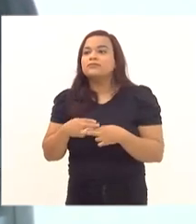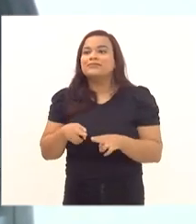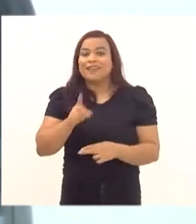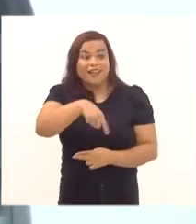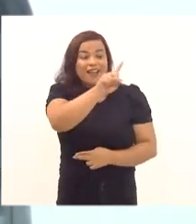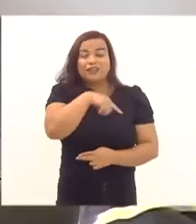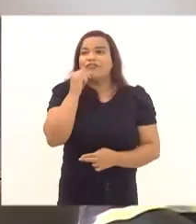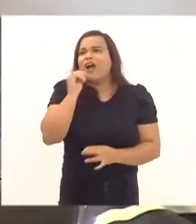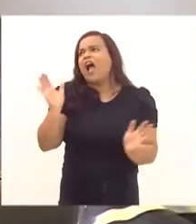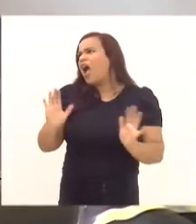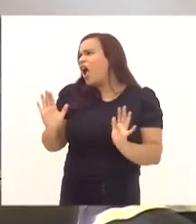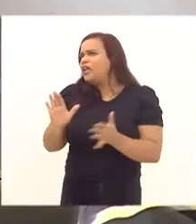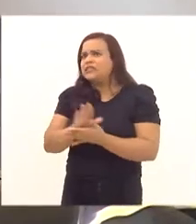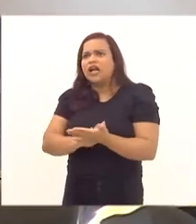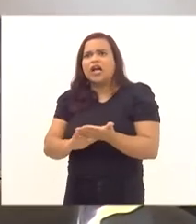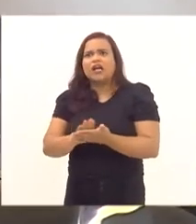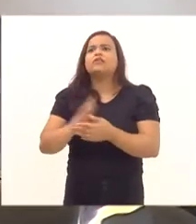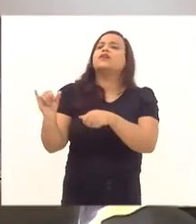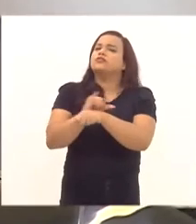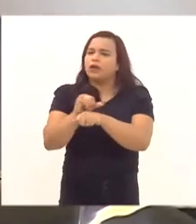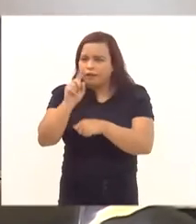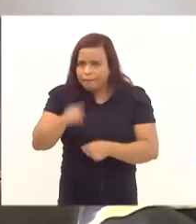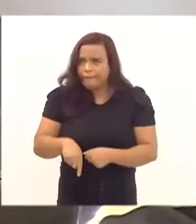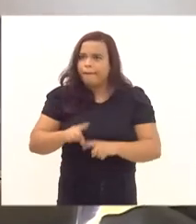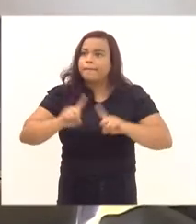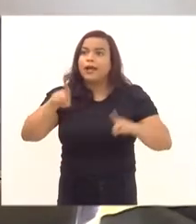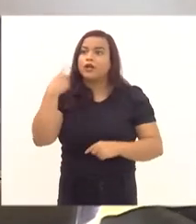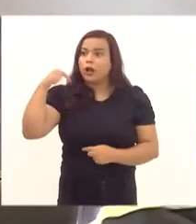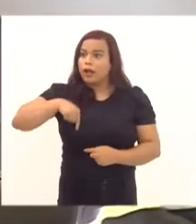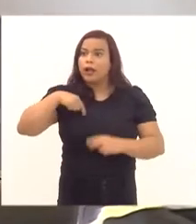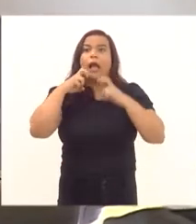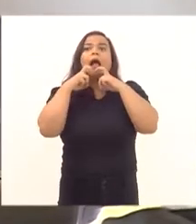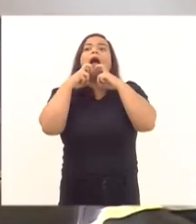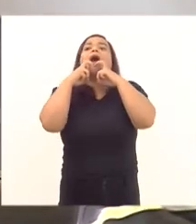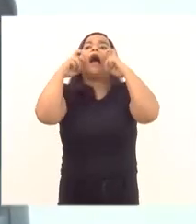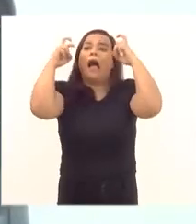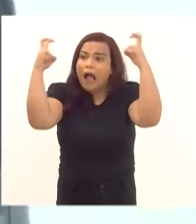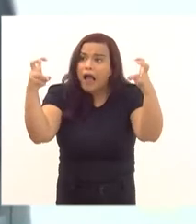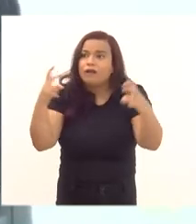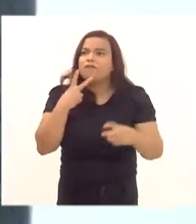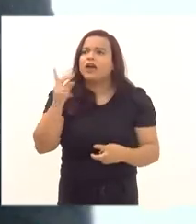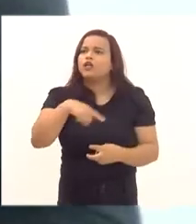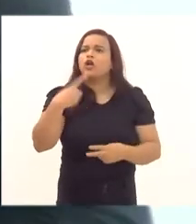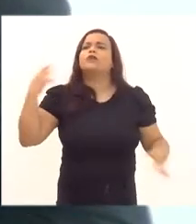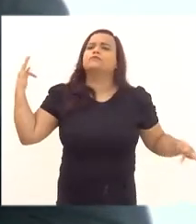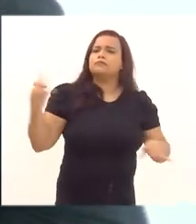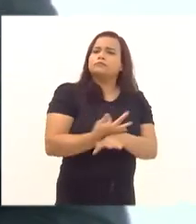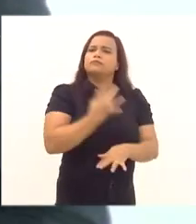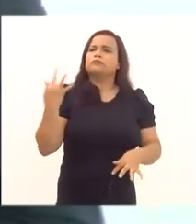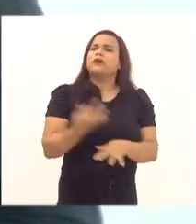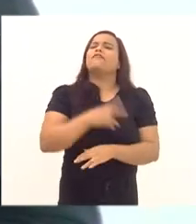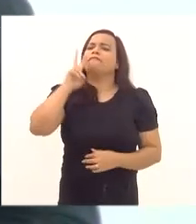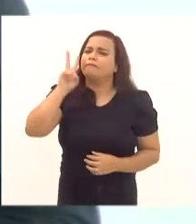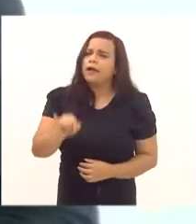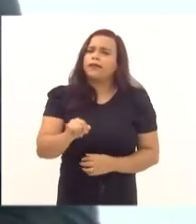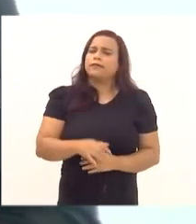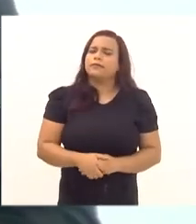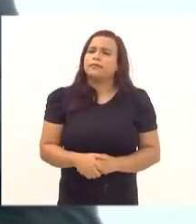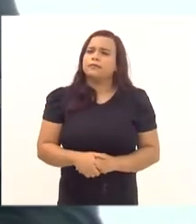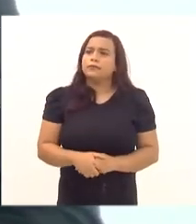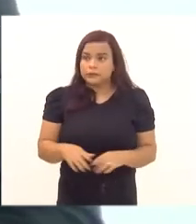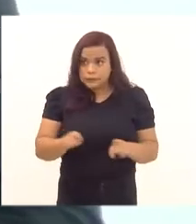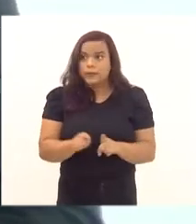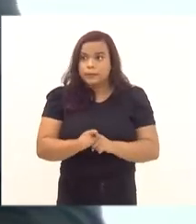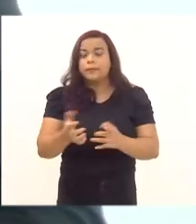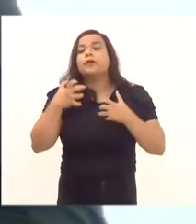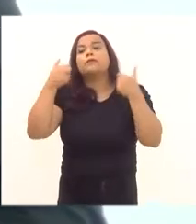essa estratégia dele só que nós estamos aqui gritando e falando nós vamos resistir eu